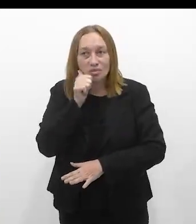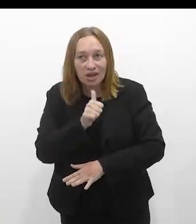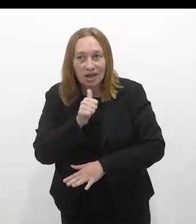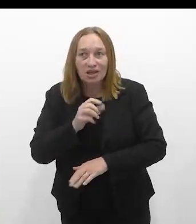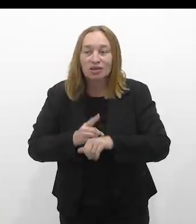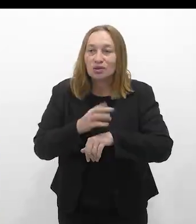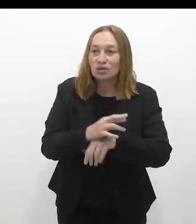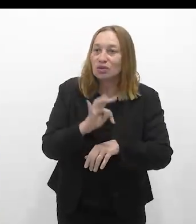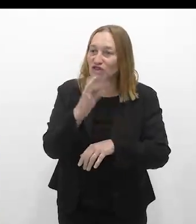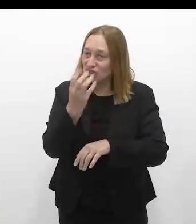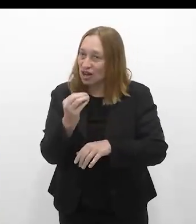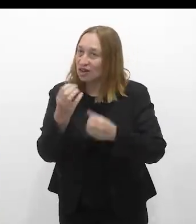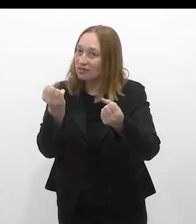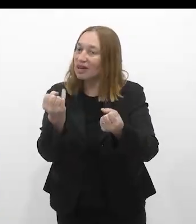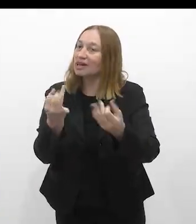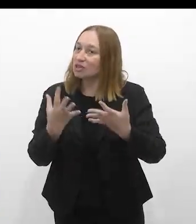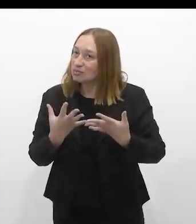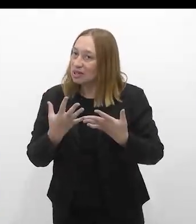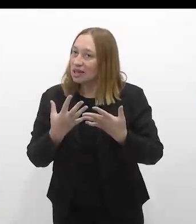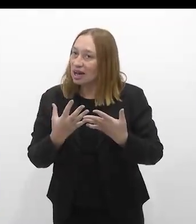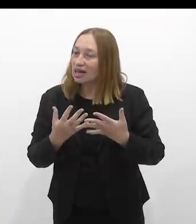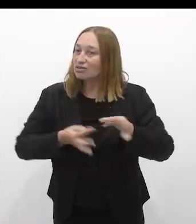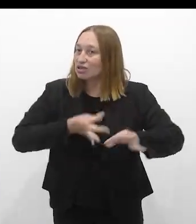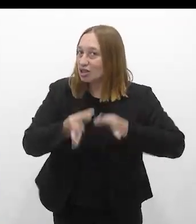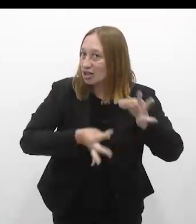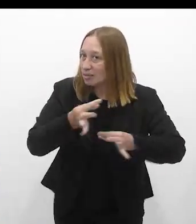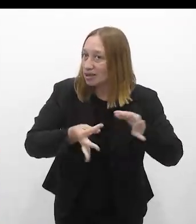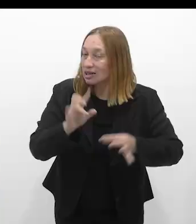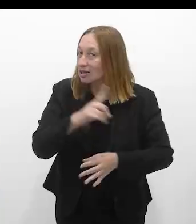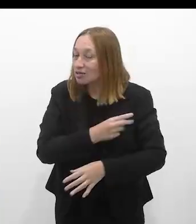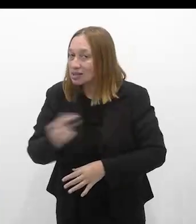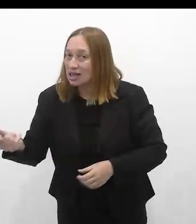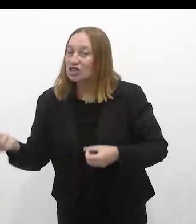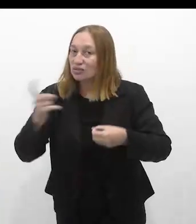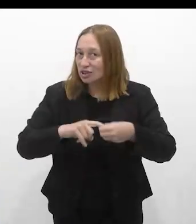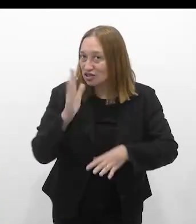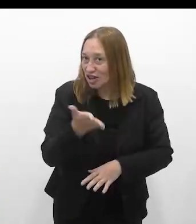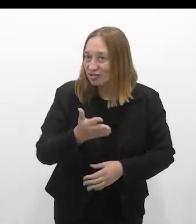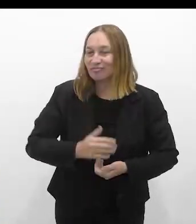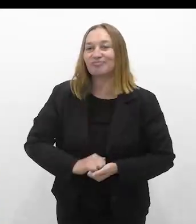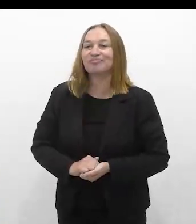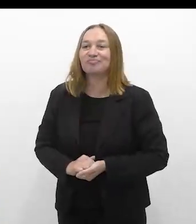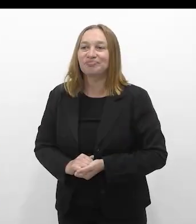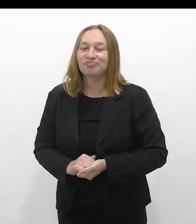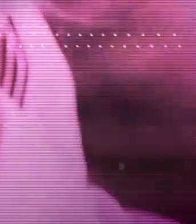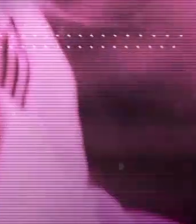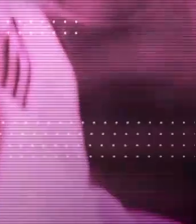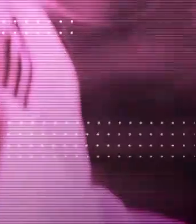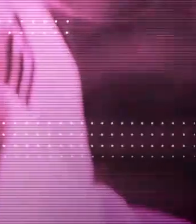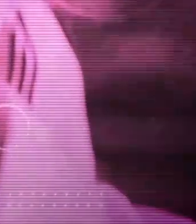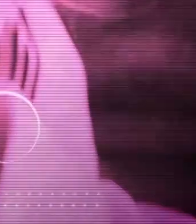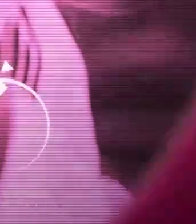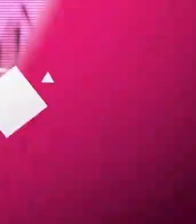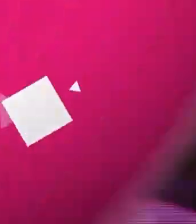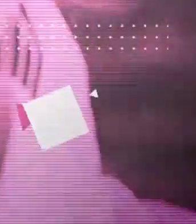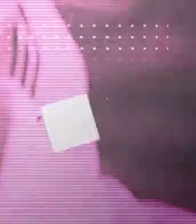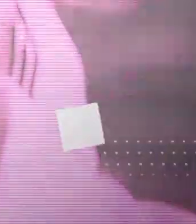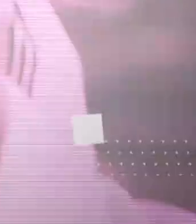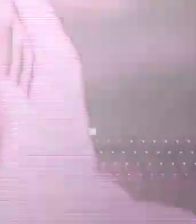vida de mulheres. E o Dr. Tiago vai continuar falando dos tratamentos. Não sai daí, a gente volta já.